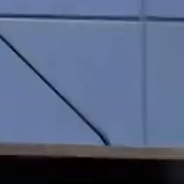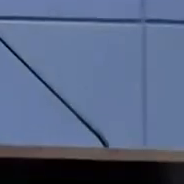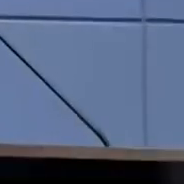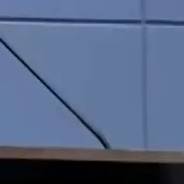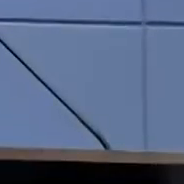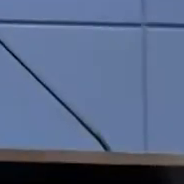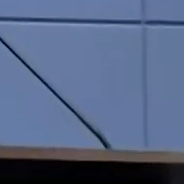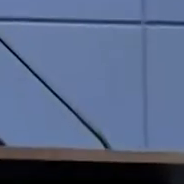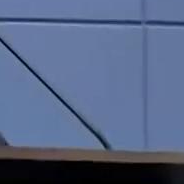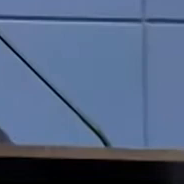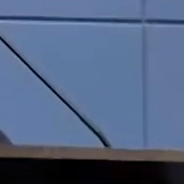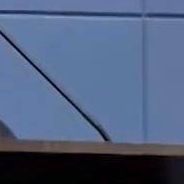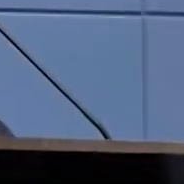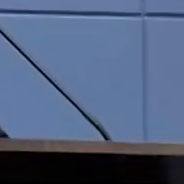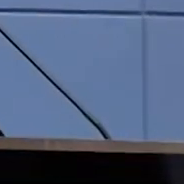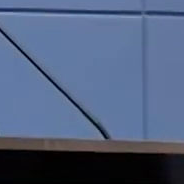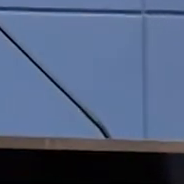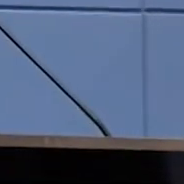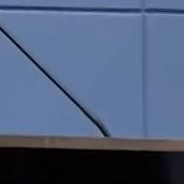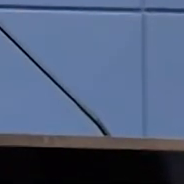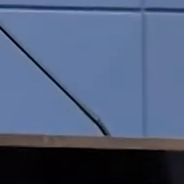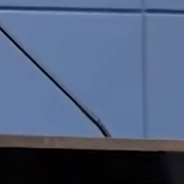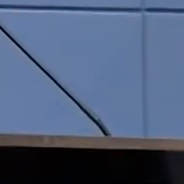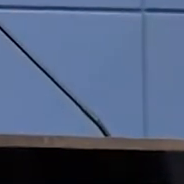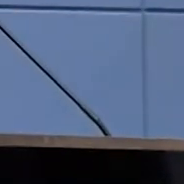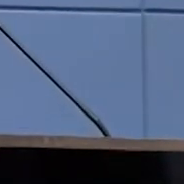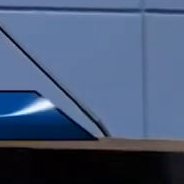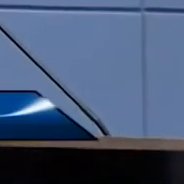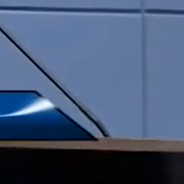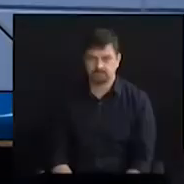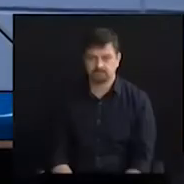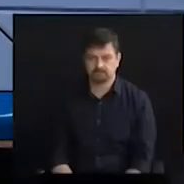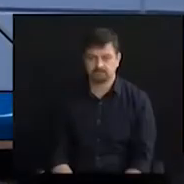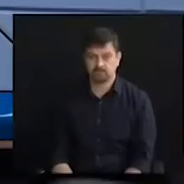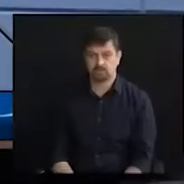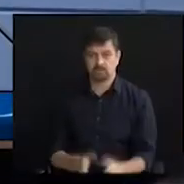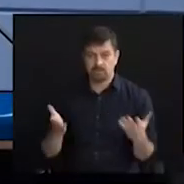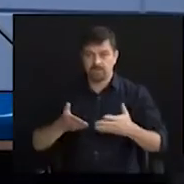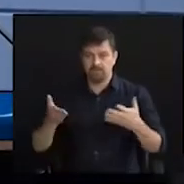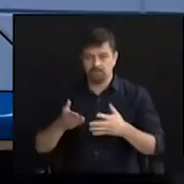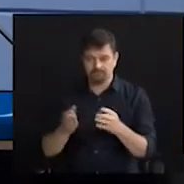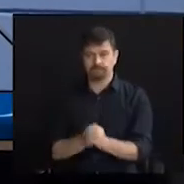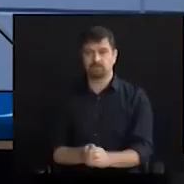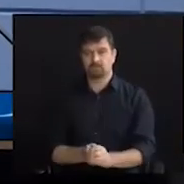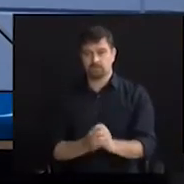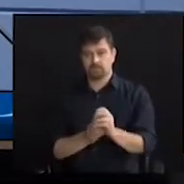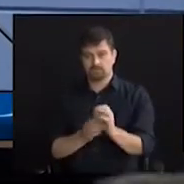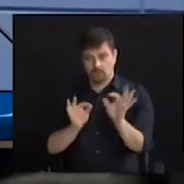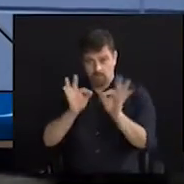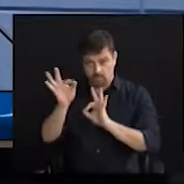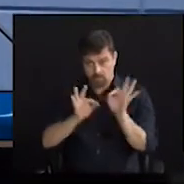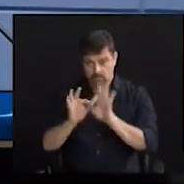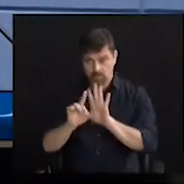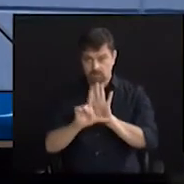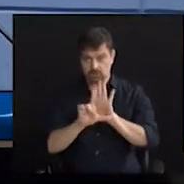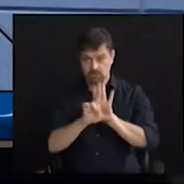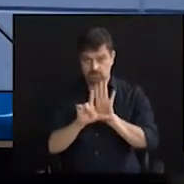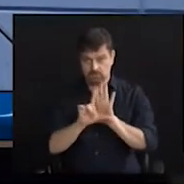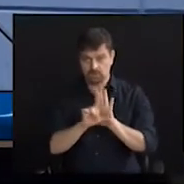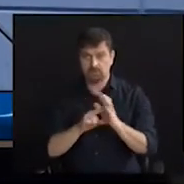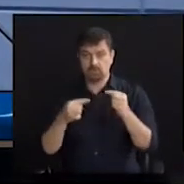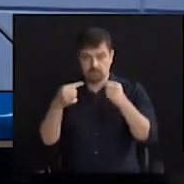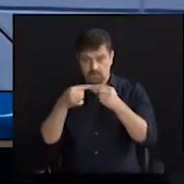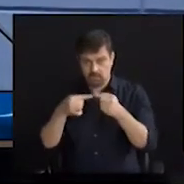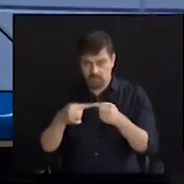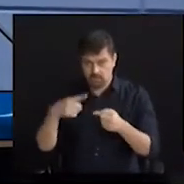e favorável à emenda 244 do